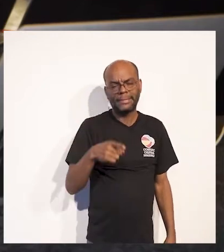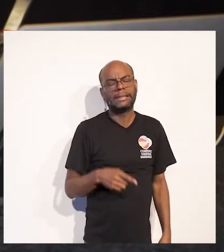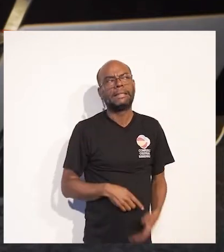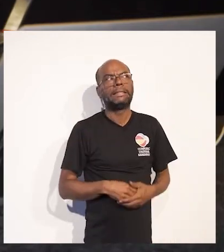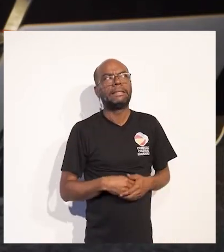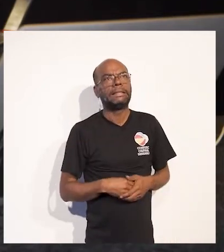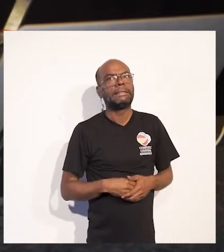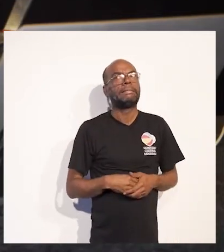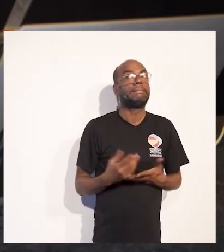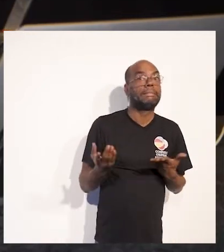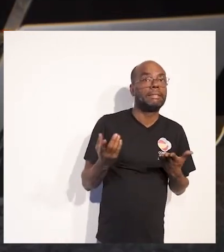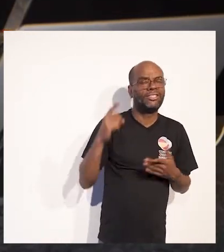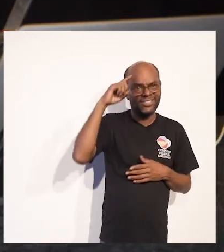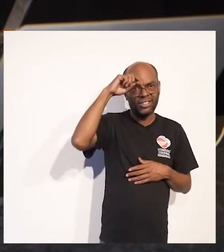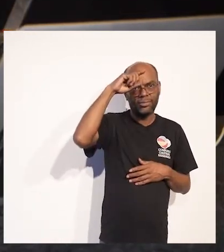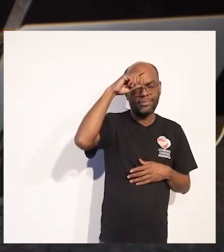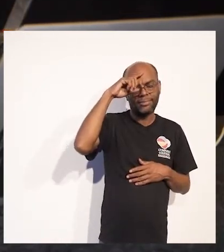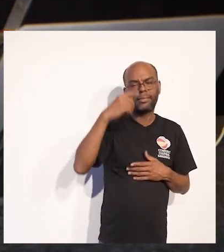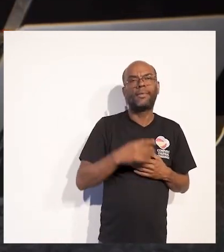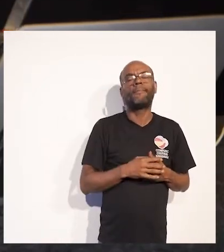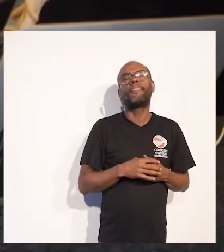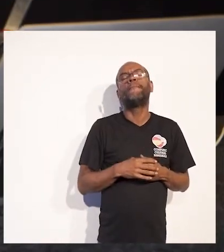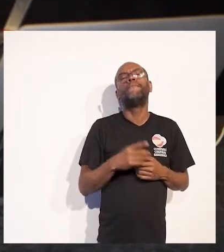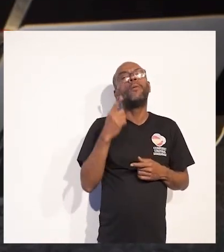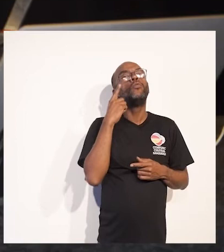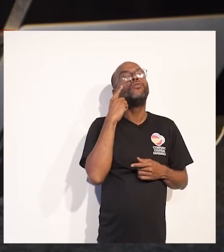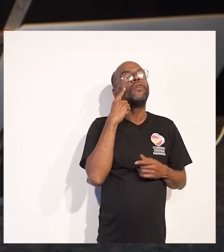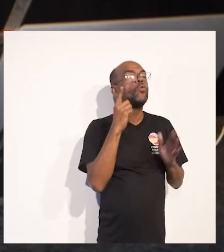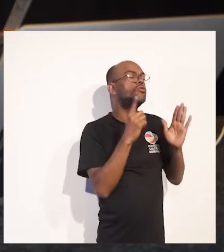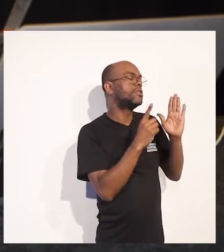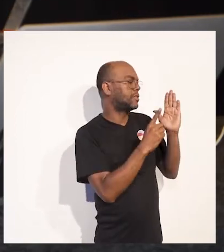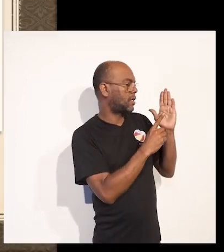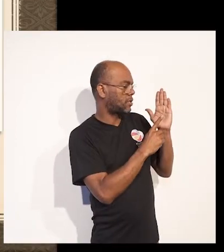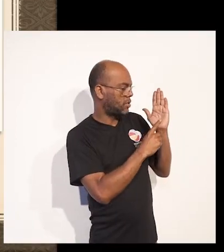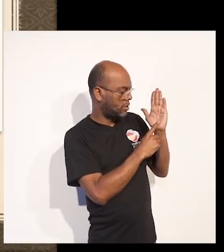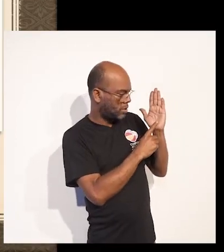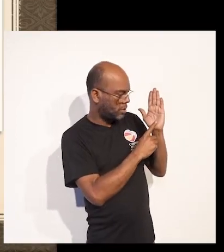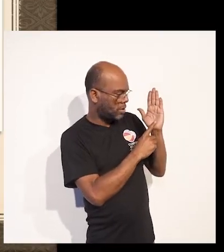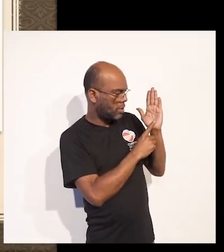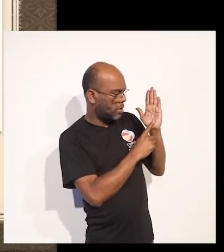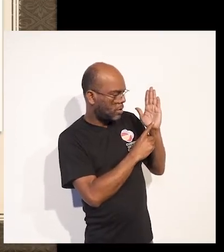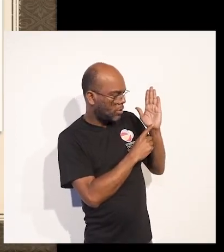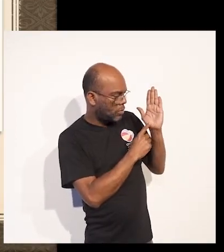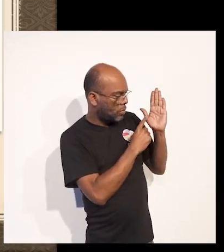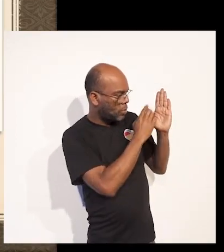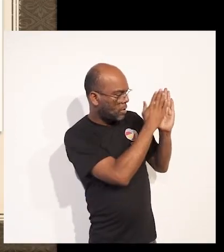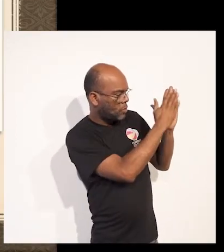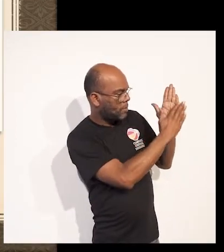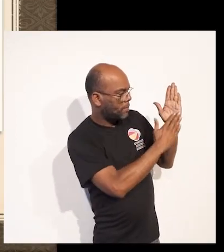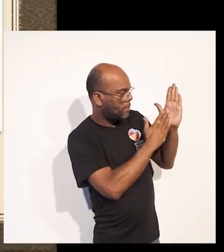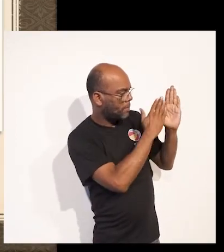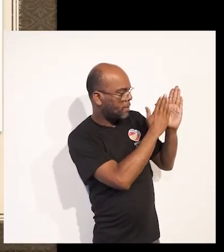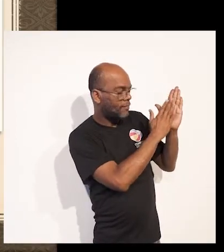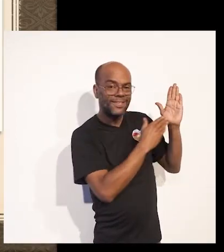Complicado? Acho que não. Vamos ver, continuar vendo o slide. Numa superfície azul, você tem